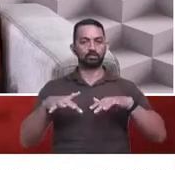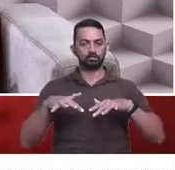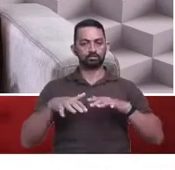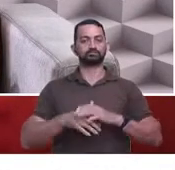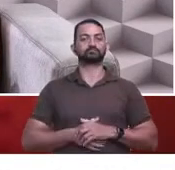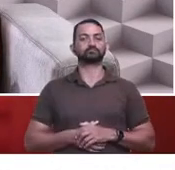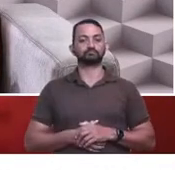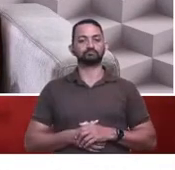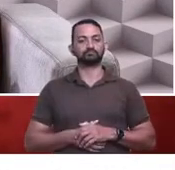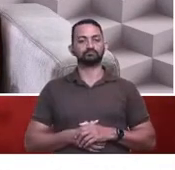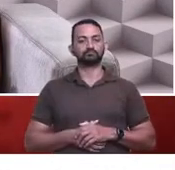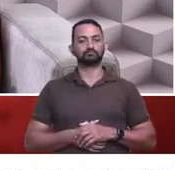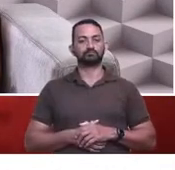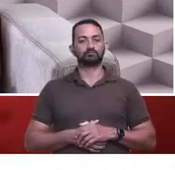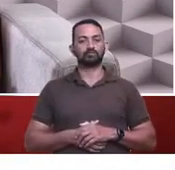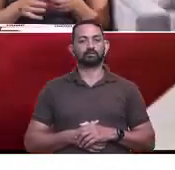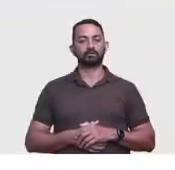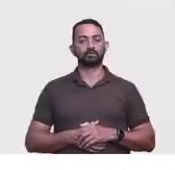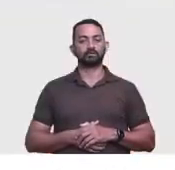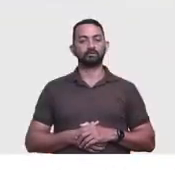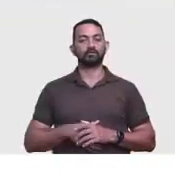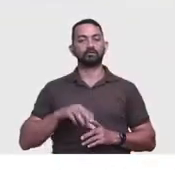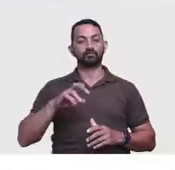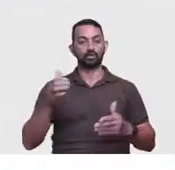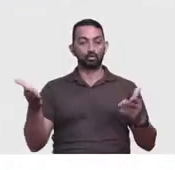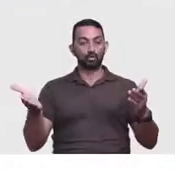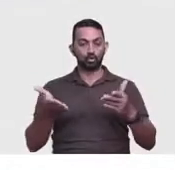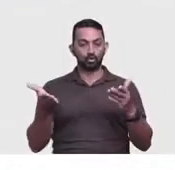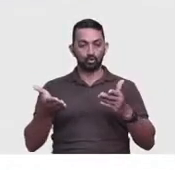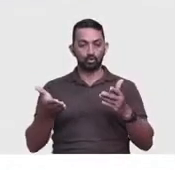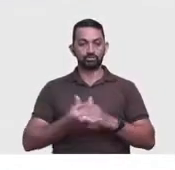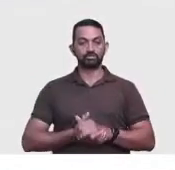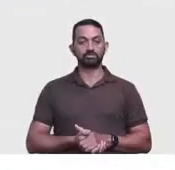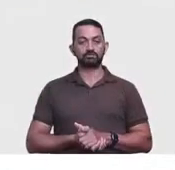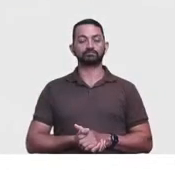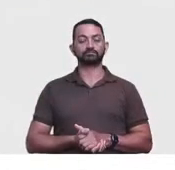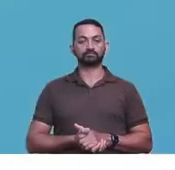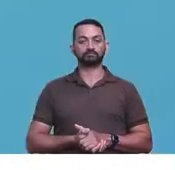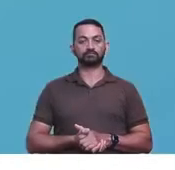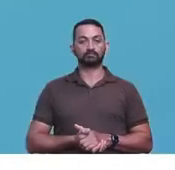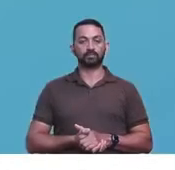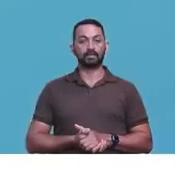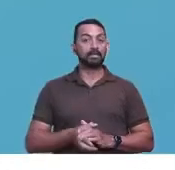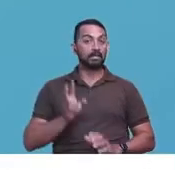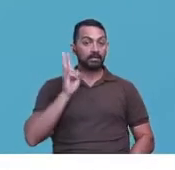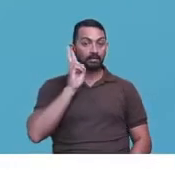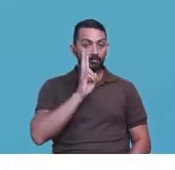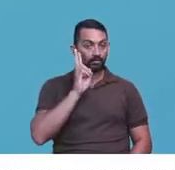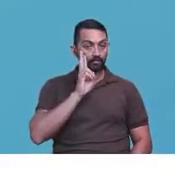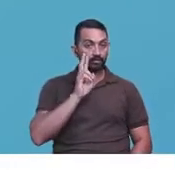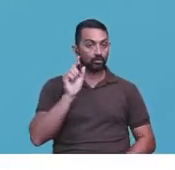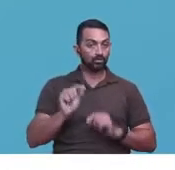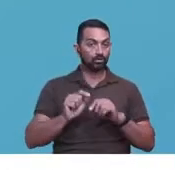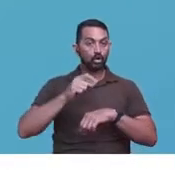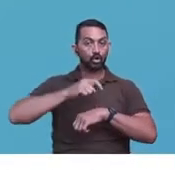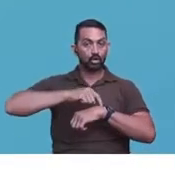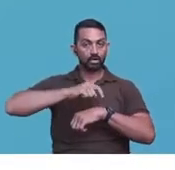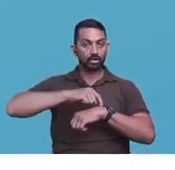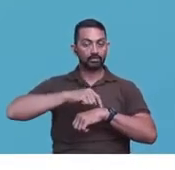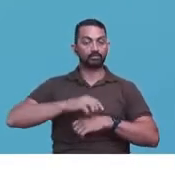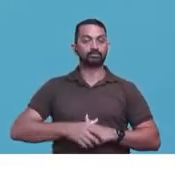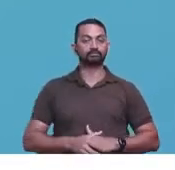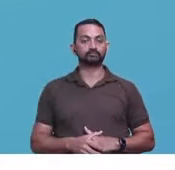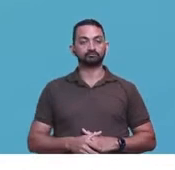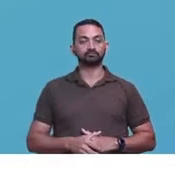horário dessa audiência isso mesmo olhar audiência vai acontecer hoje viu mônica é só lembrando o